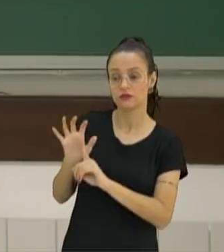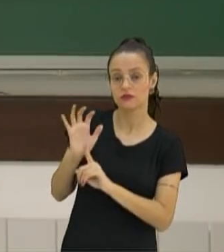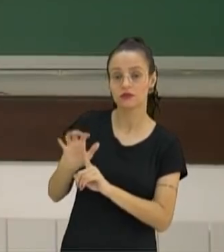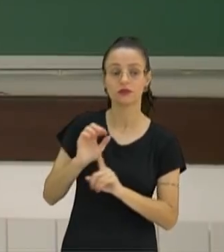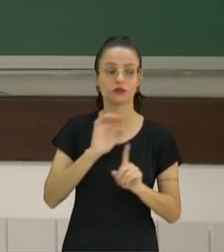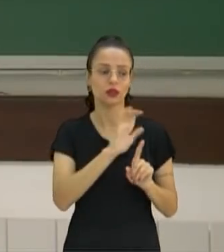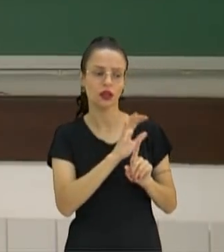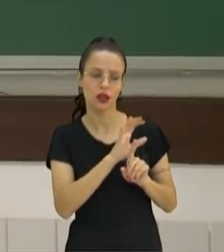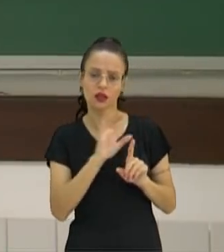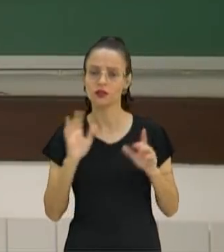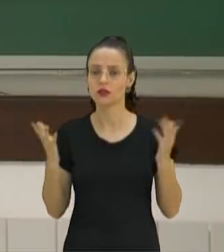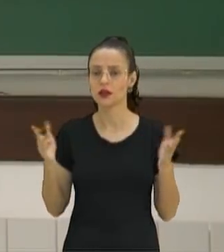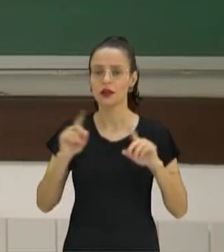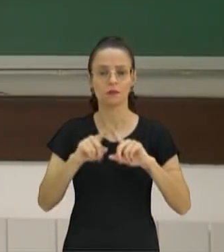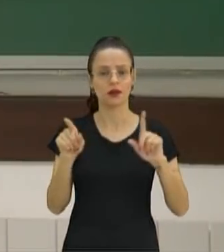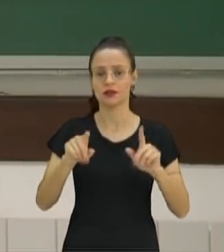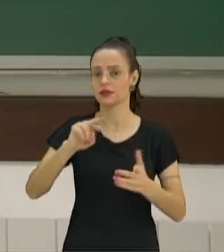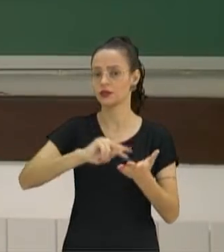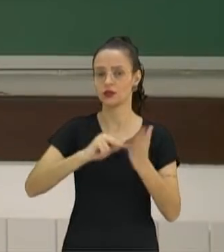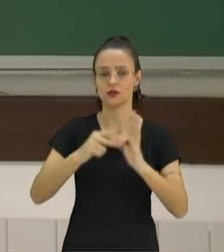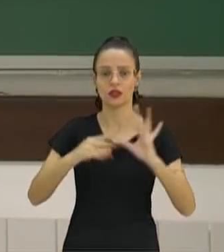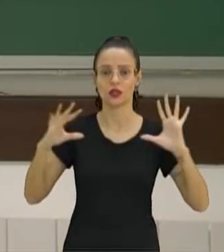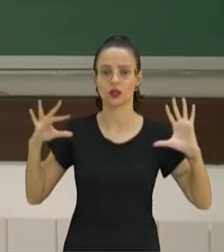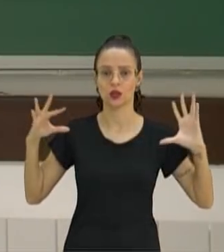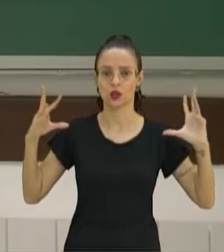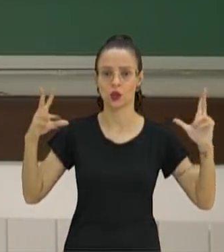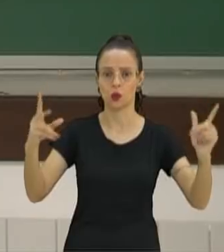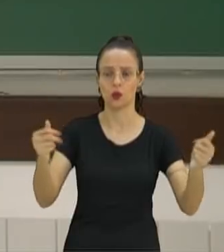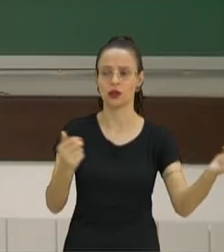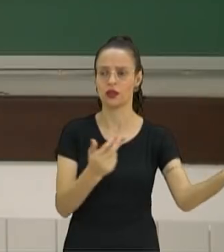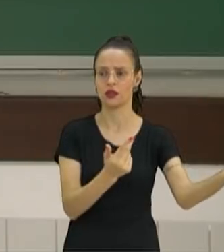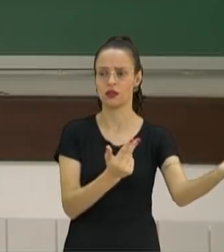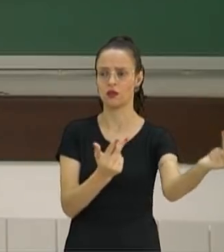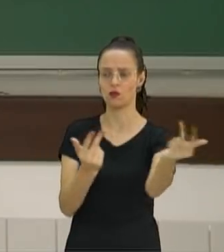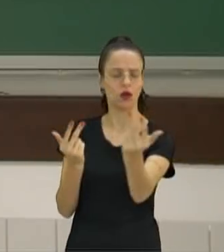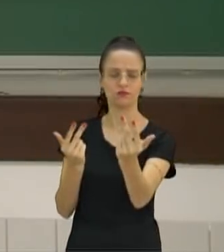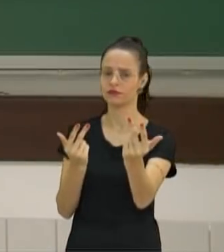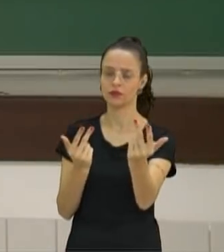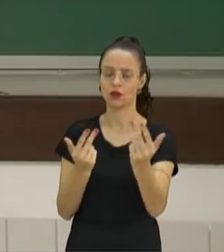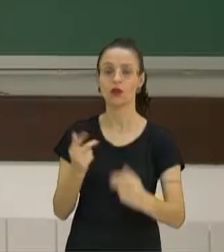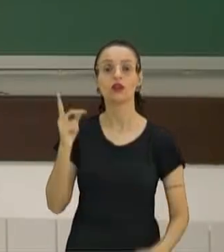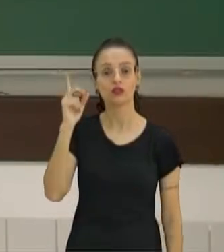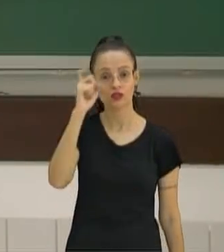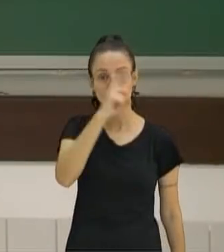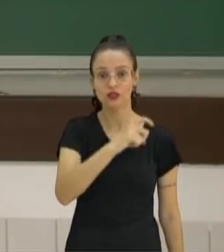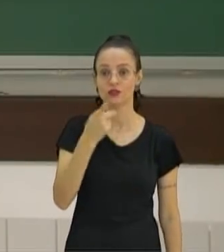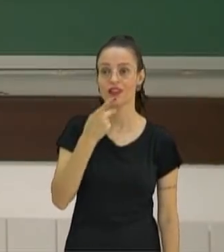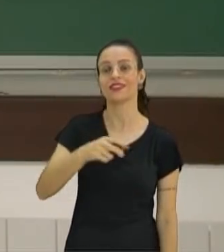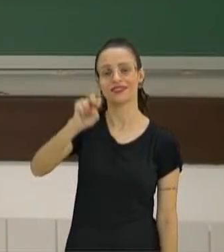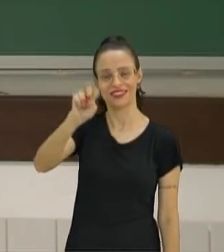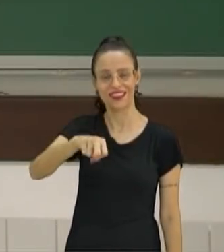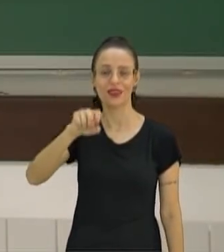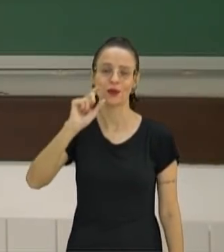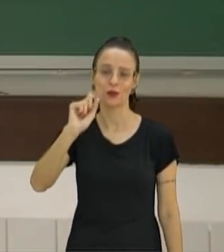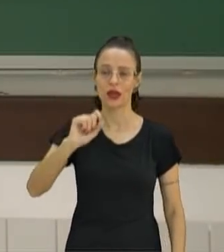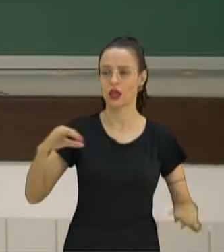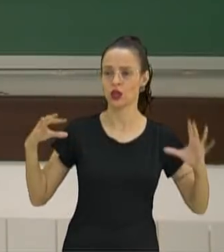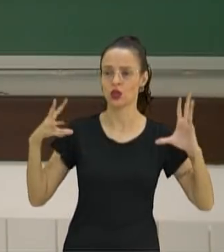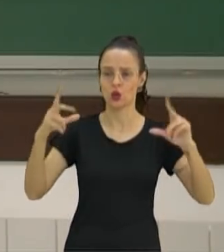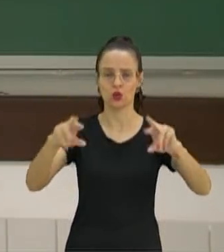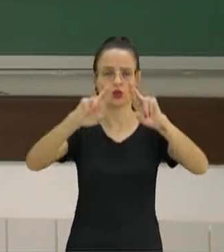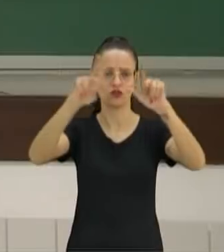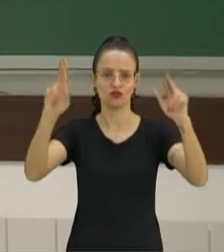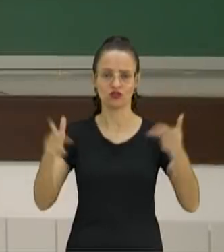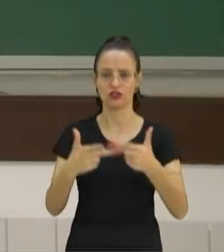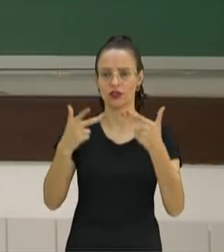uma na outra, né? Mas não quer dizer que todas sejam iguais. Então, fica muito difícil a gente afirmar assim, toda